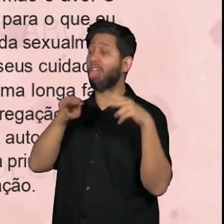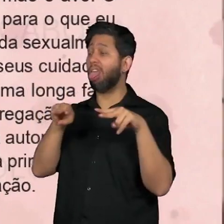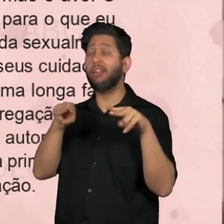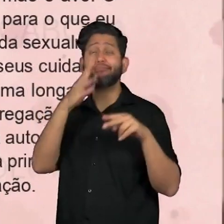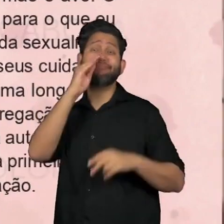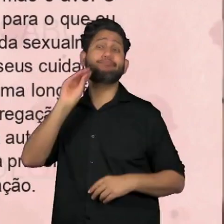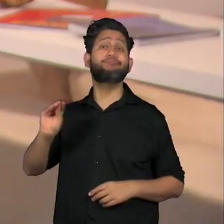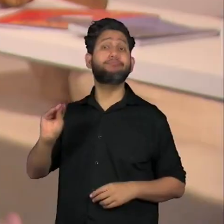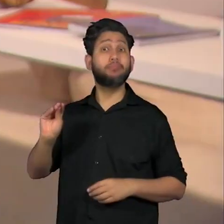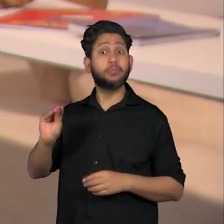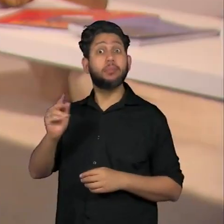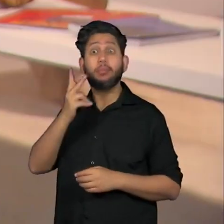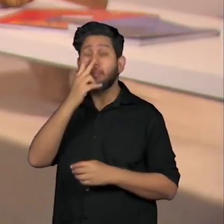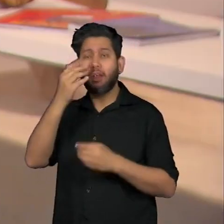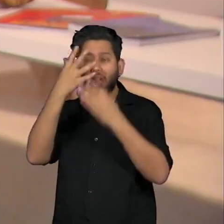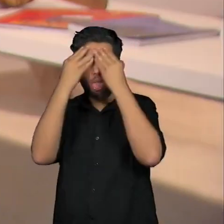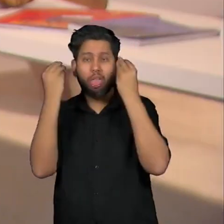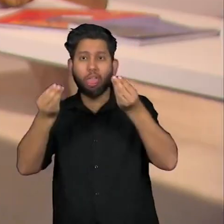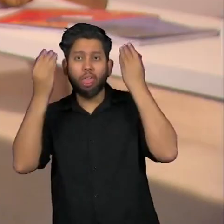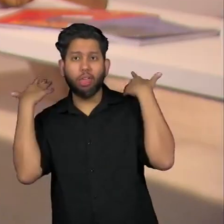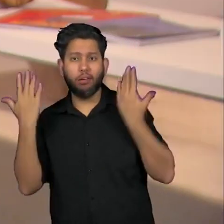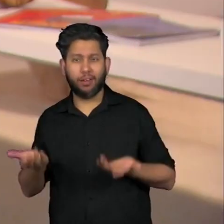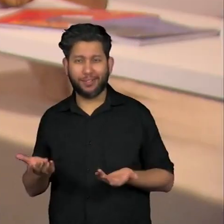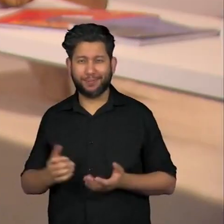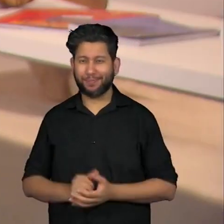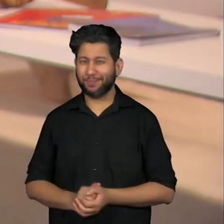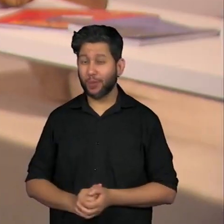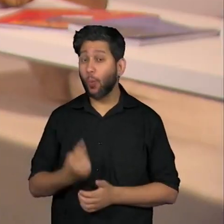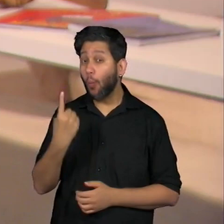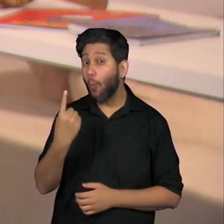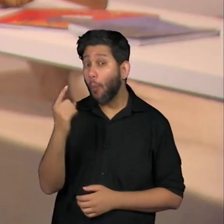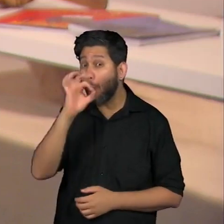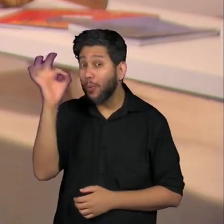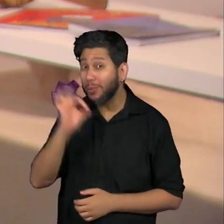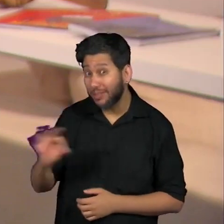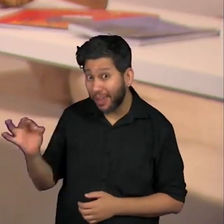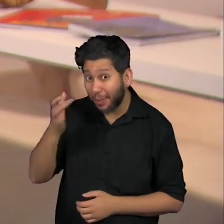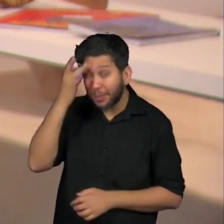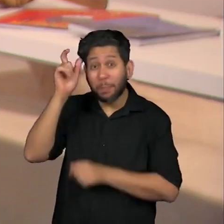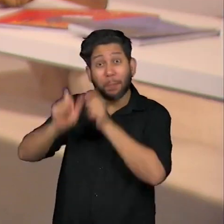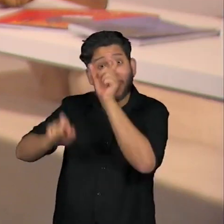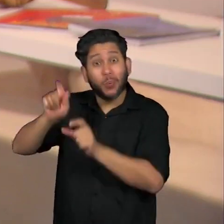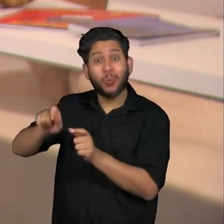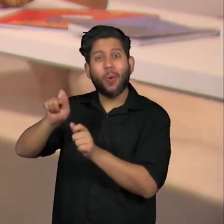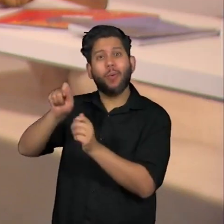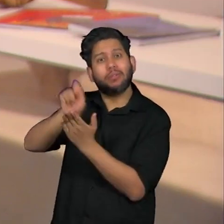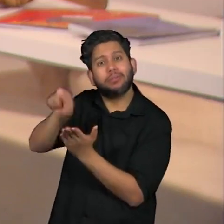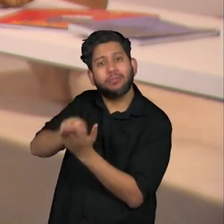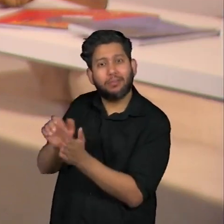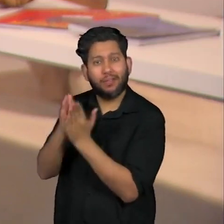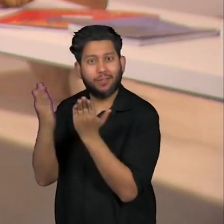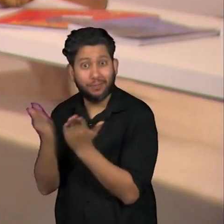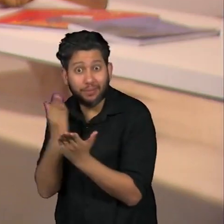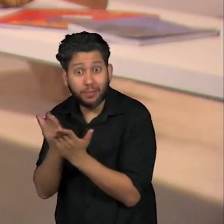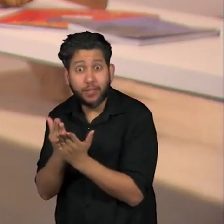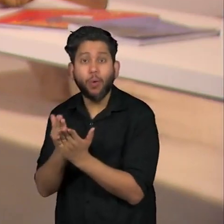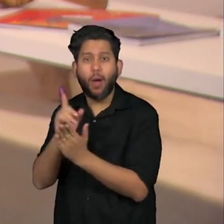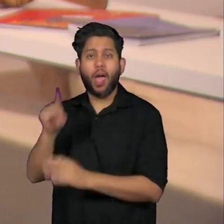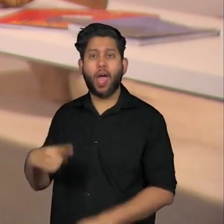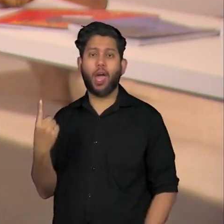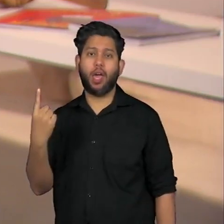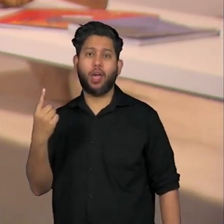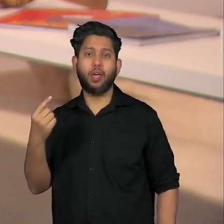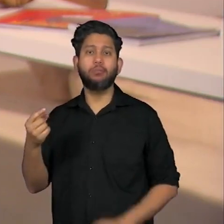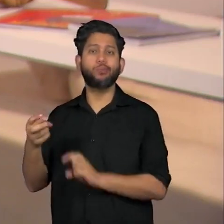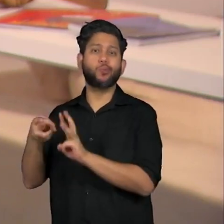Brasil. Se diz no Brasil hoje que só 1% de escritores são indígenas. E desse 1%, uma minoria,